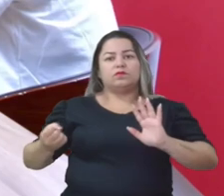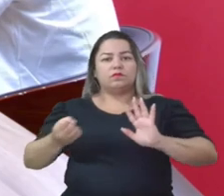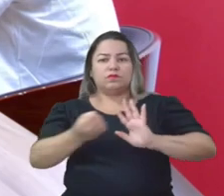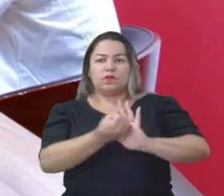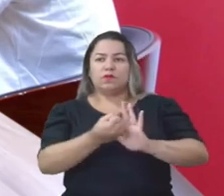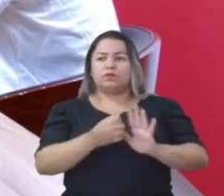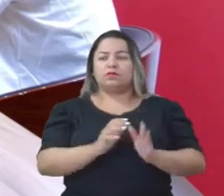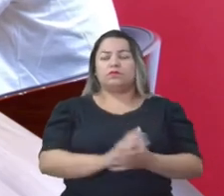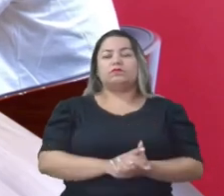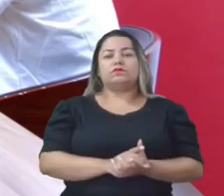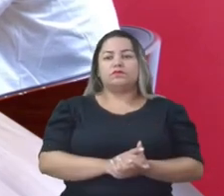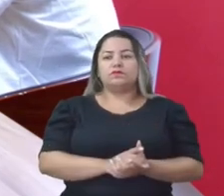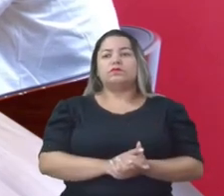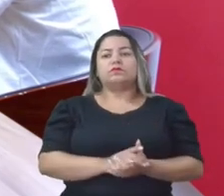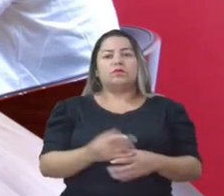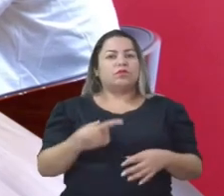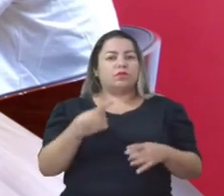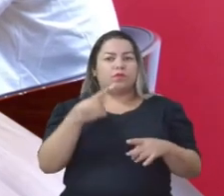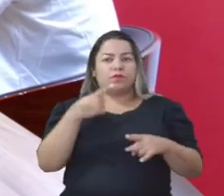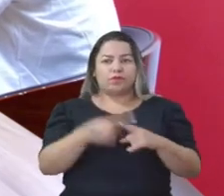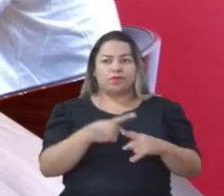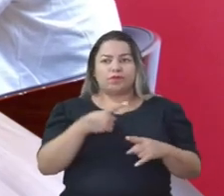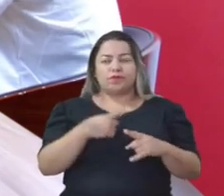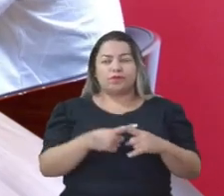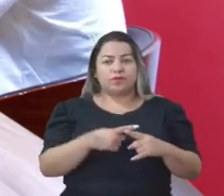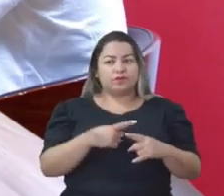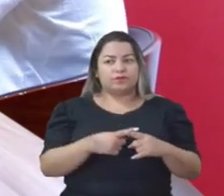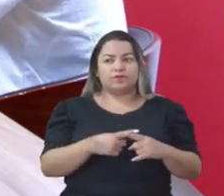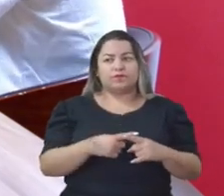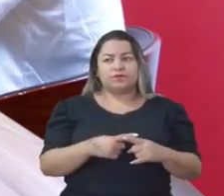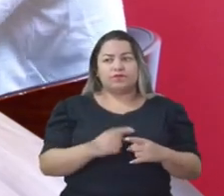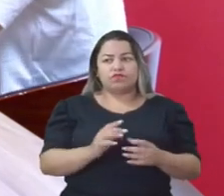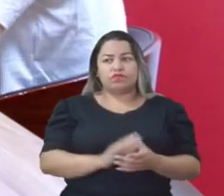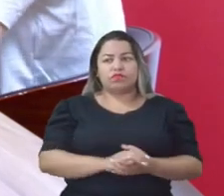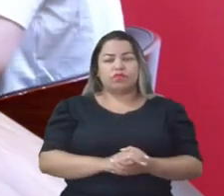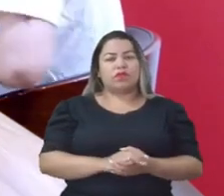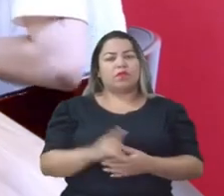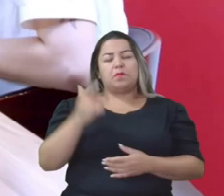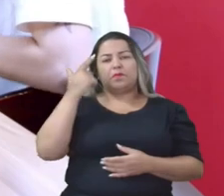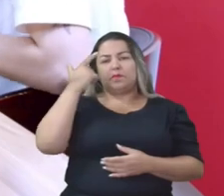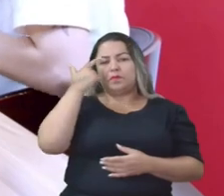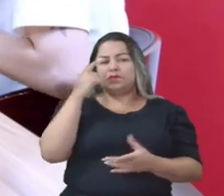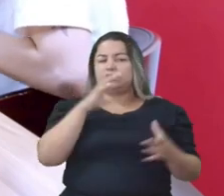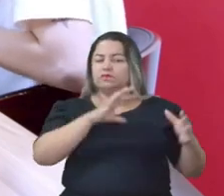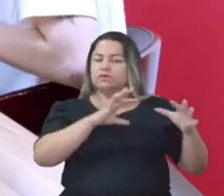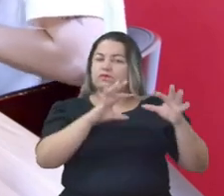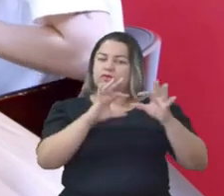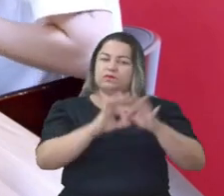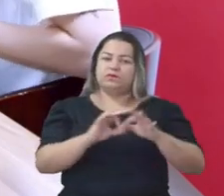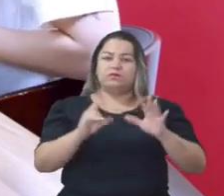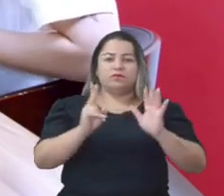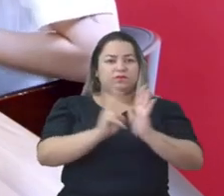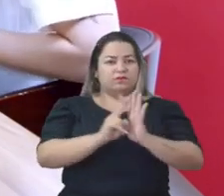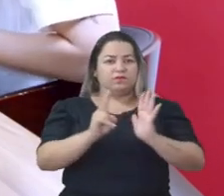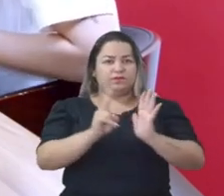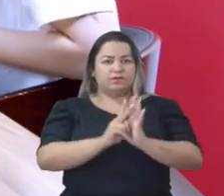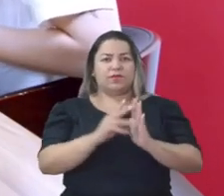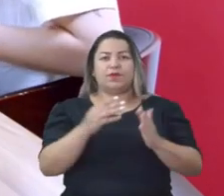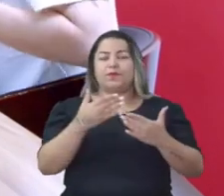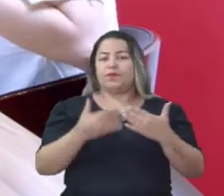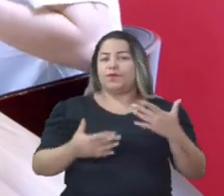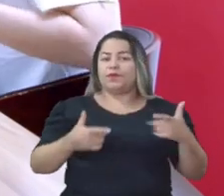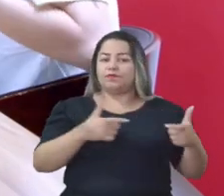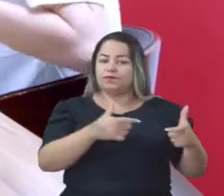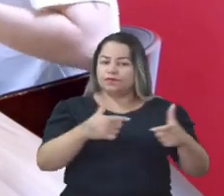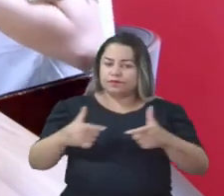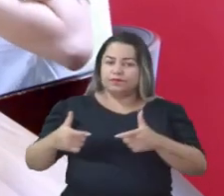né? Porque é uma coisa que... Tu imagina todo esse contexto, os indígenas foram perdendo espaço